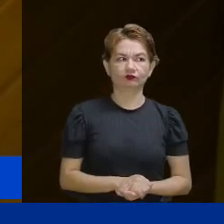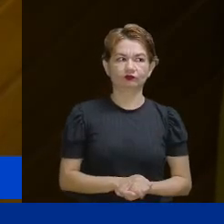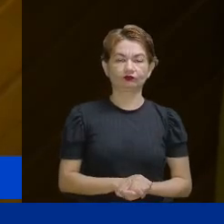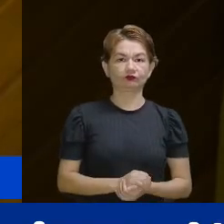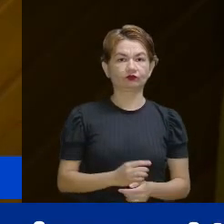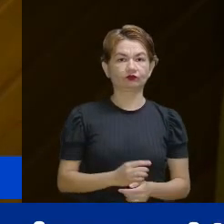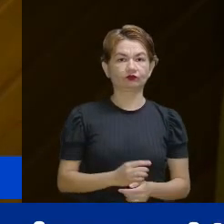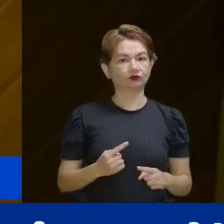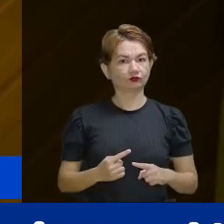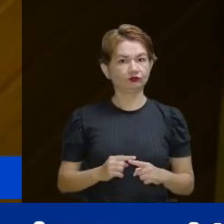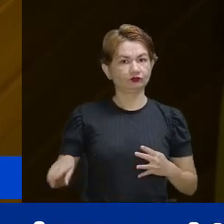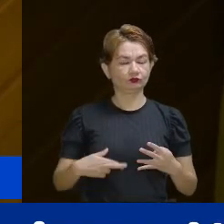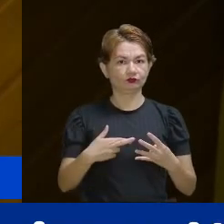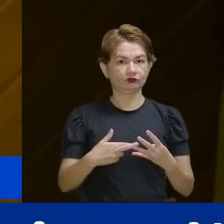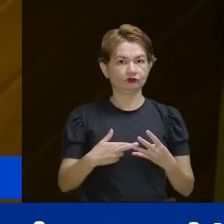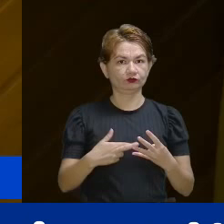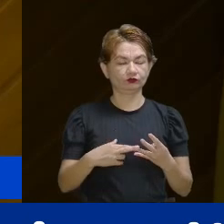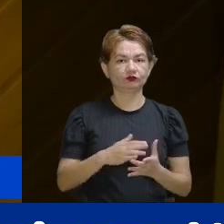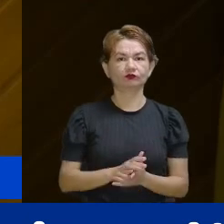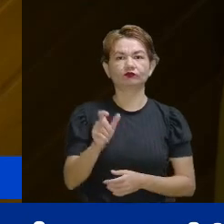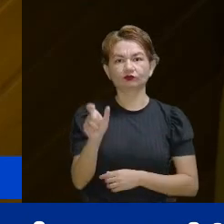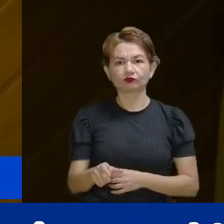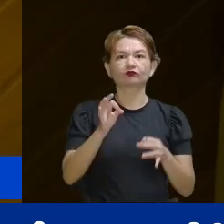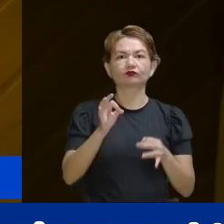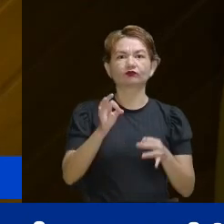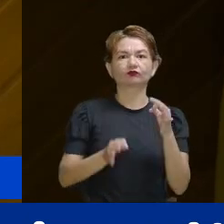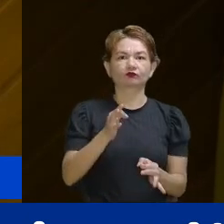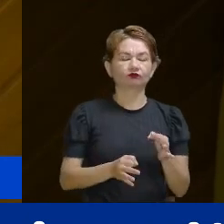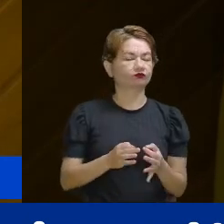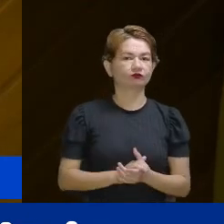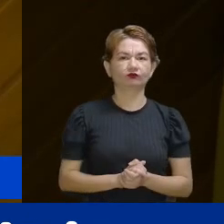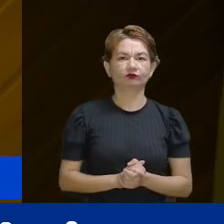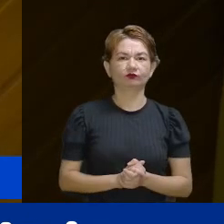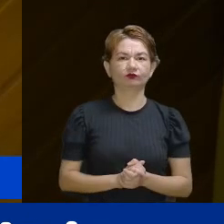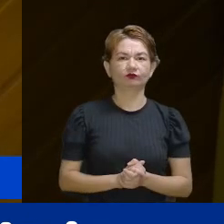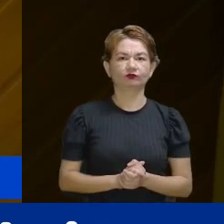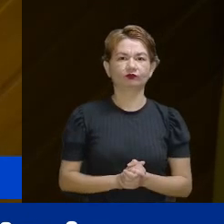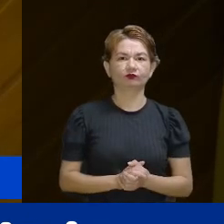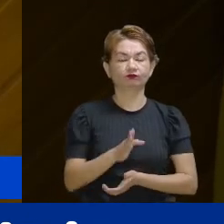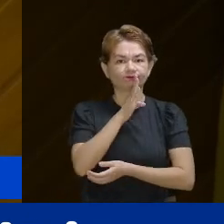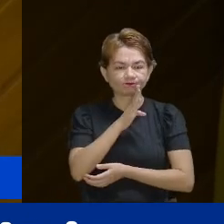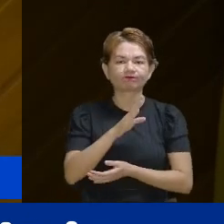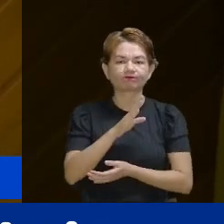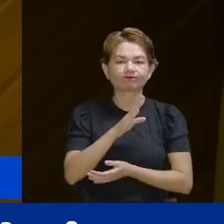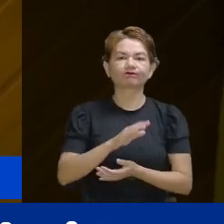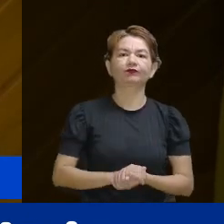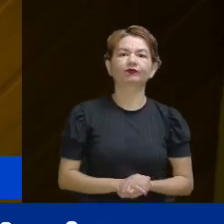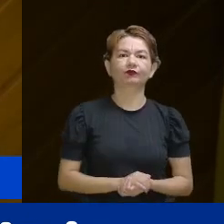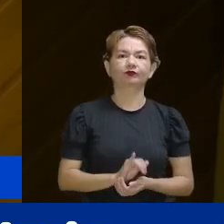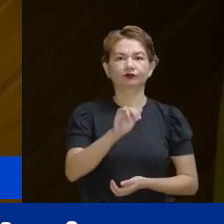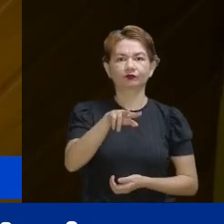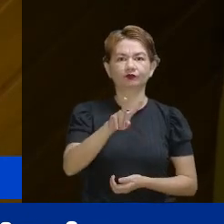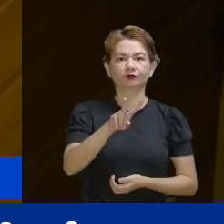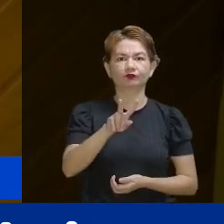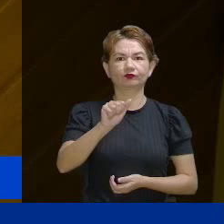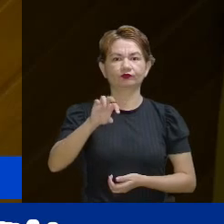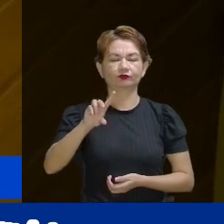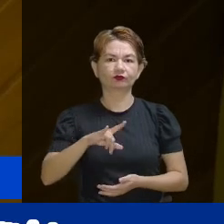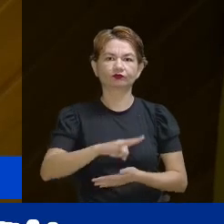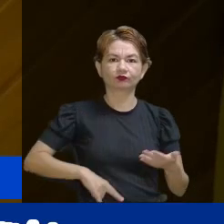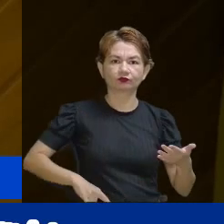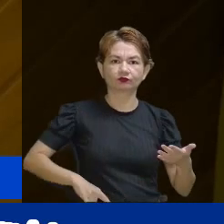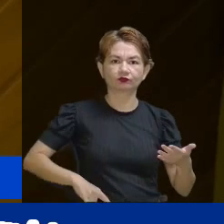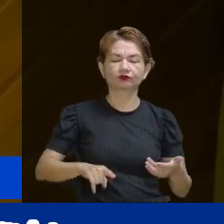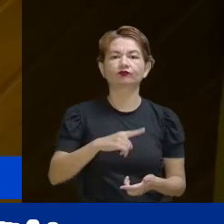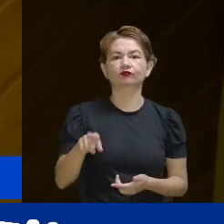Nas razões recursais, o embargante afirmou que os julgados se omitiram sobre as seguintes teses: invalidade processual dos documentos colacionados nos